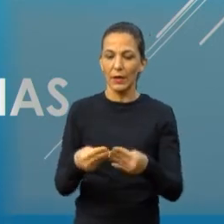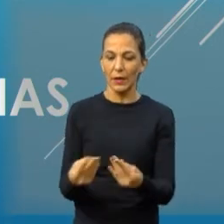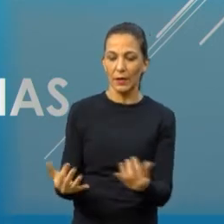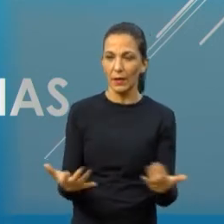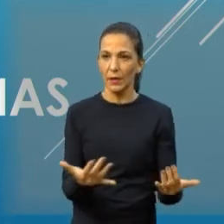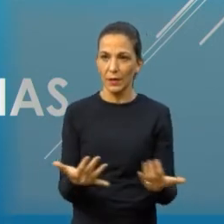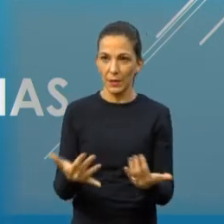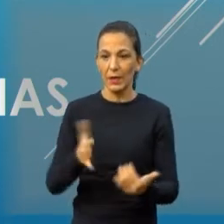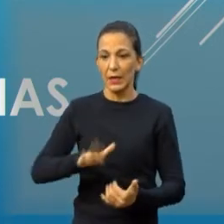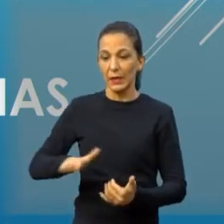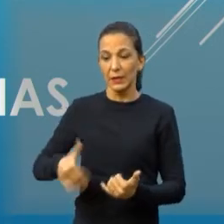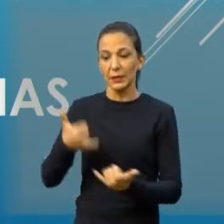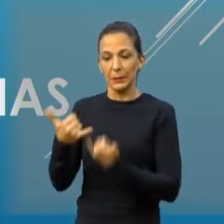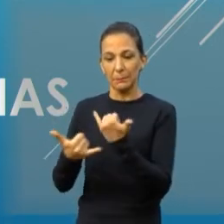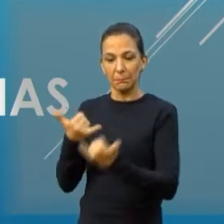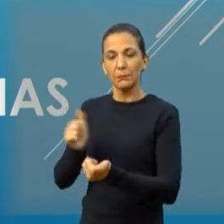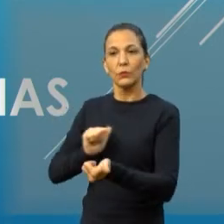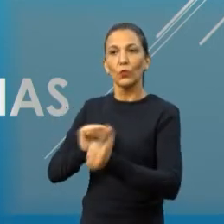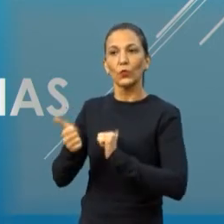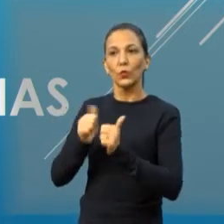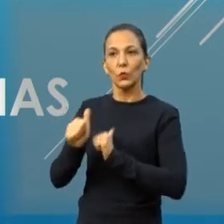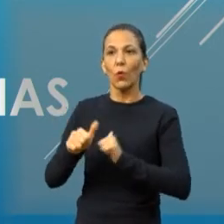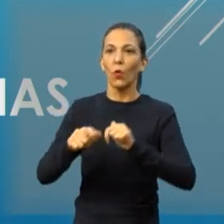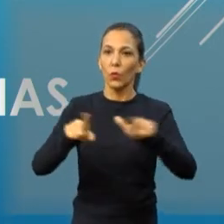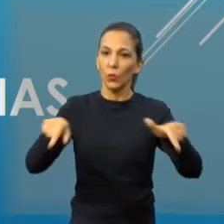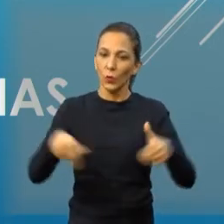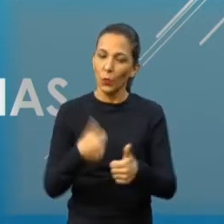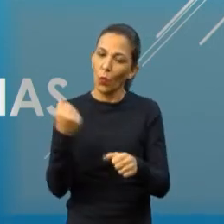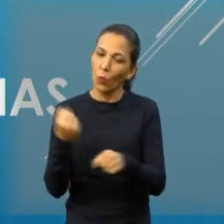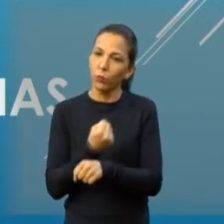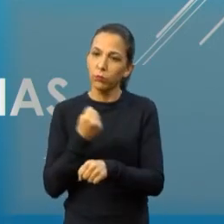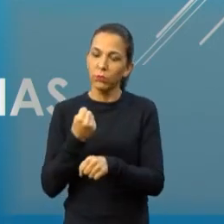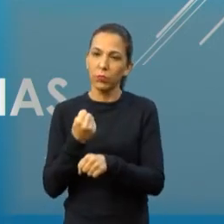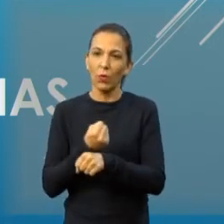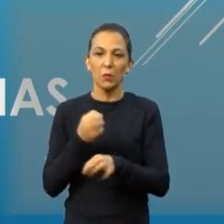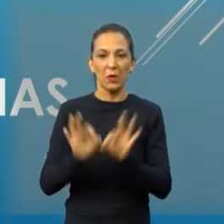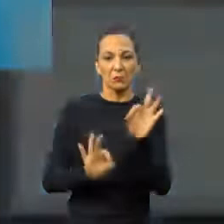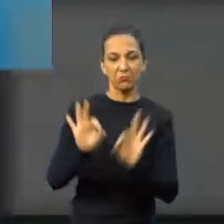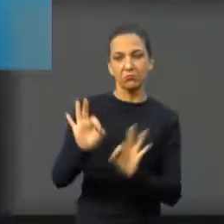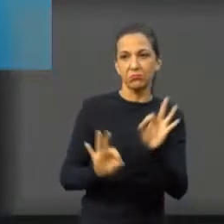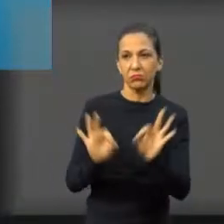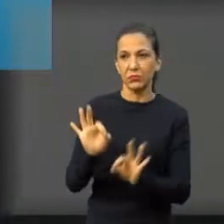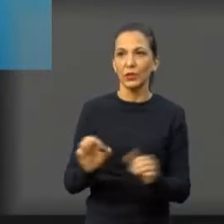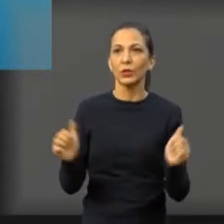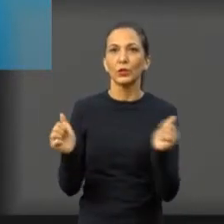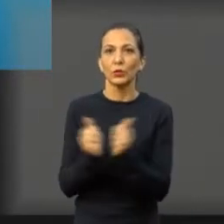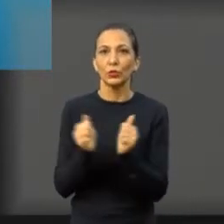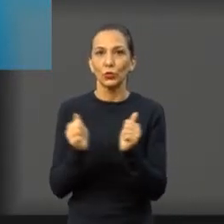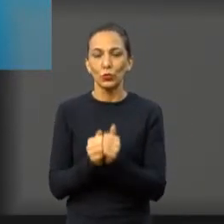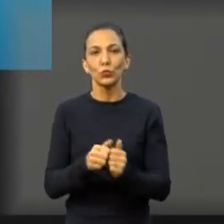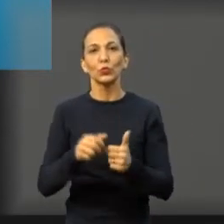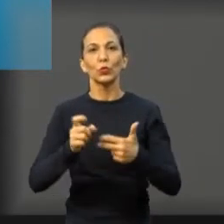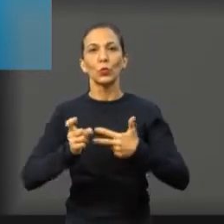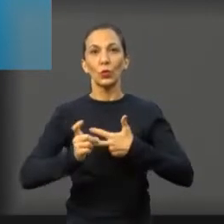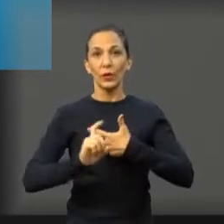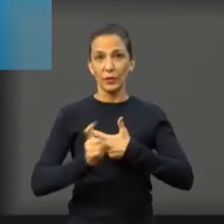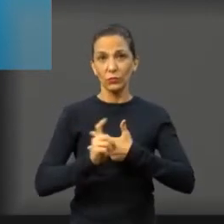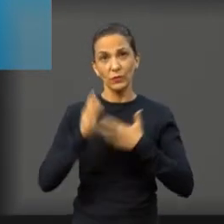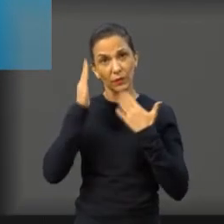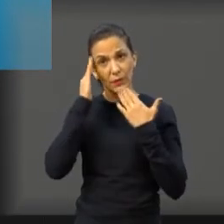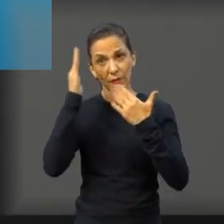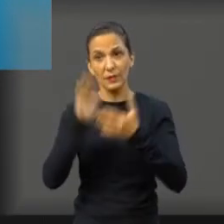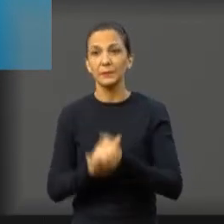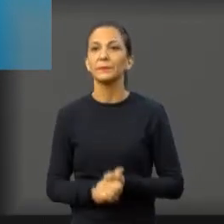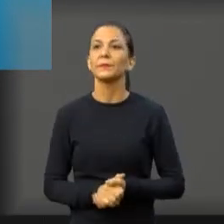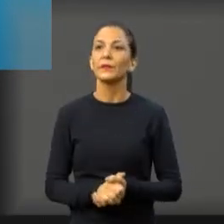criançada já está lá jogando futebol Campo está passando por reformas então só tenho agradecer ela juntamente com o executivo e não posso deixar